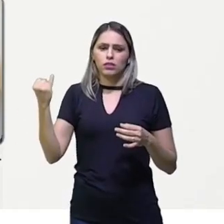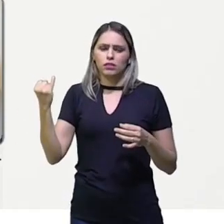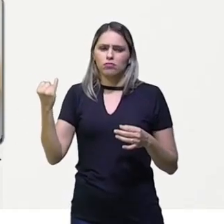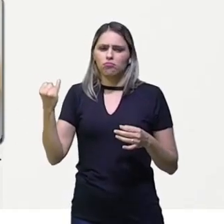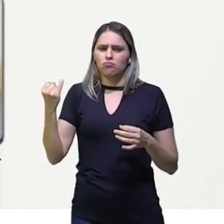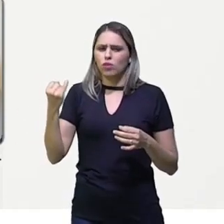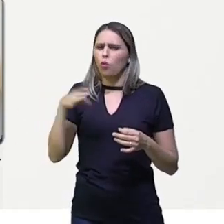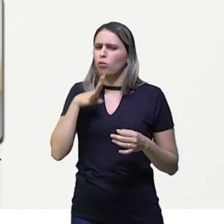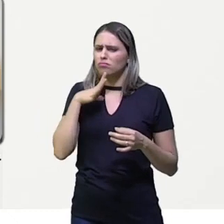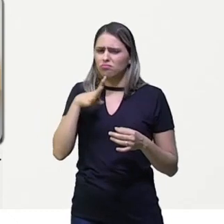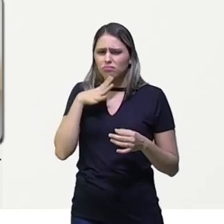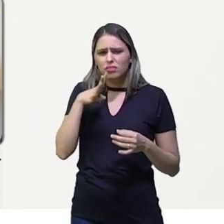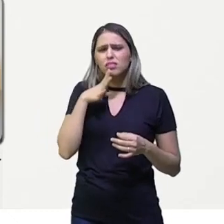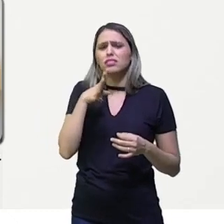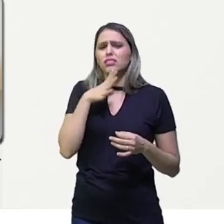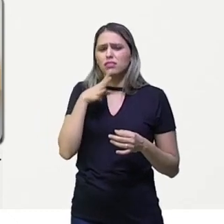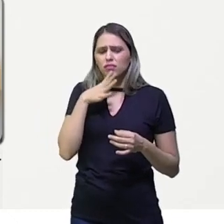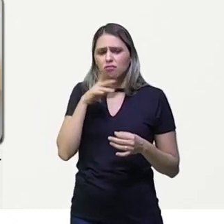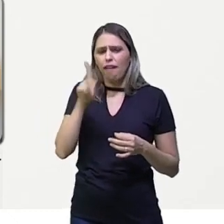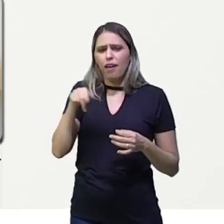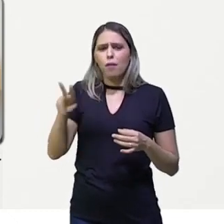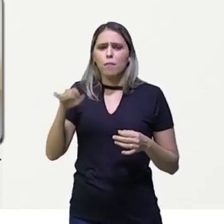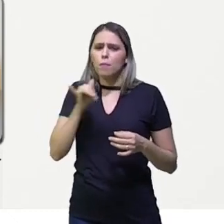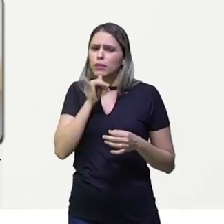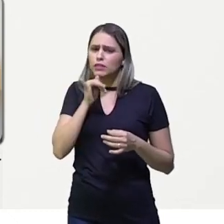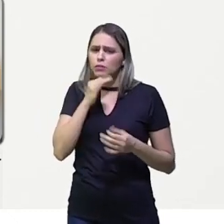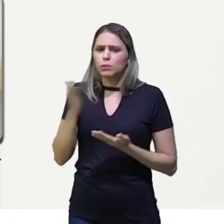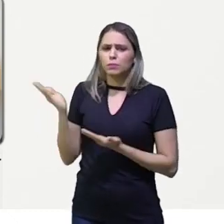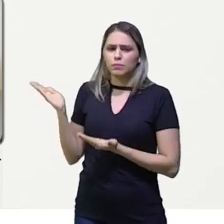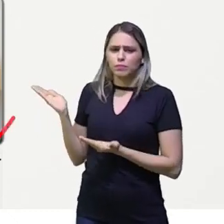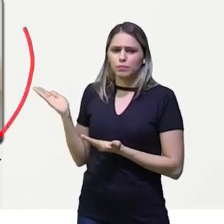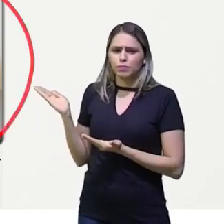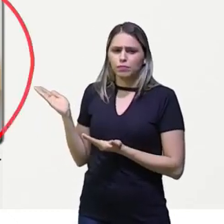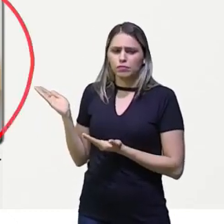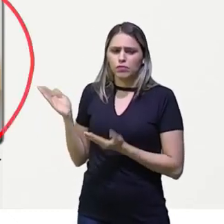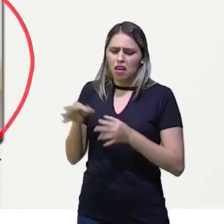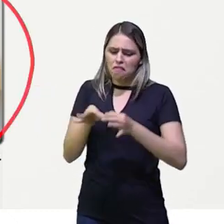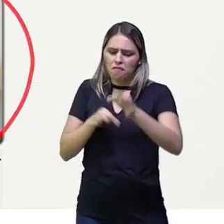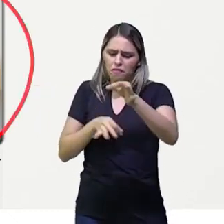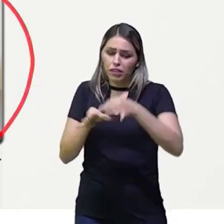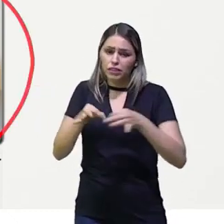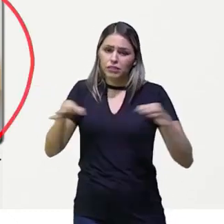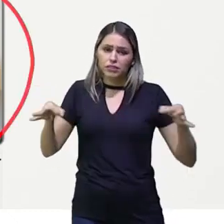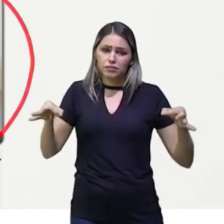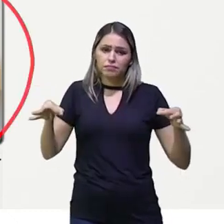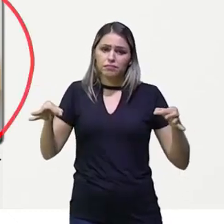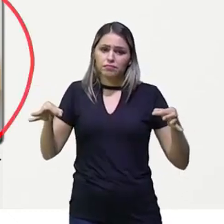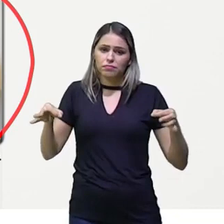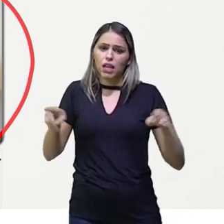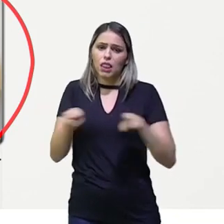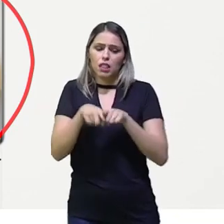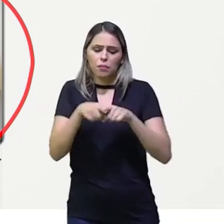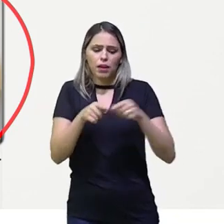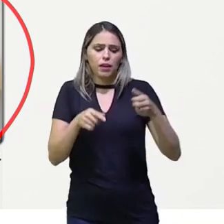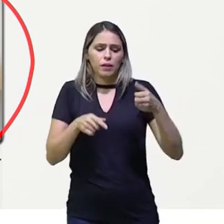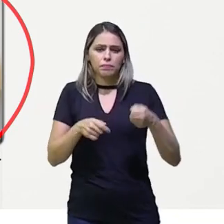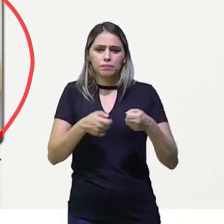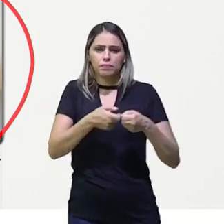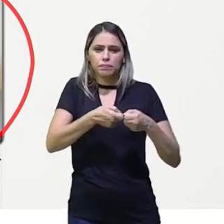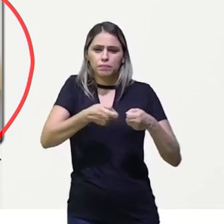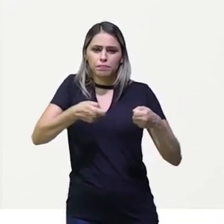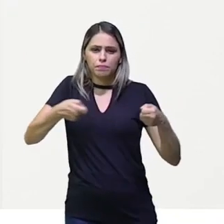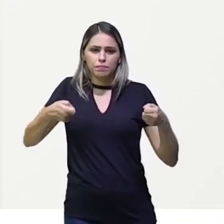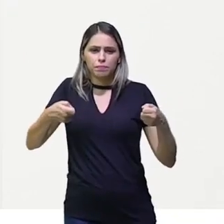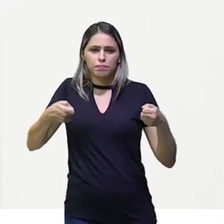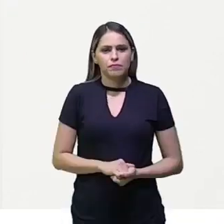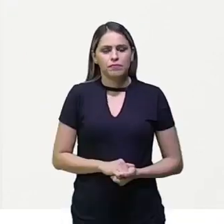mais conhecidos. A fita métrica e a trena, que vocês já conhecem.